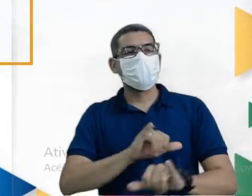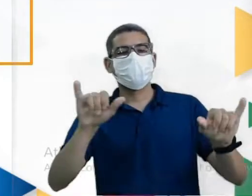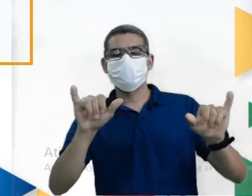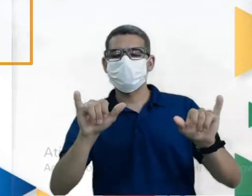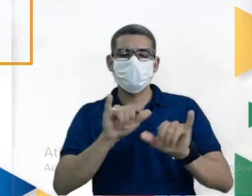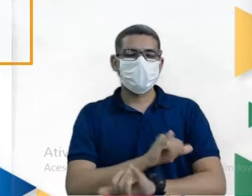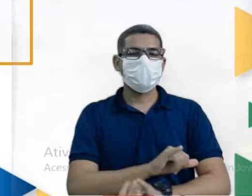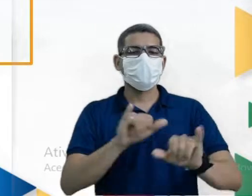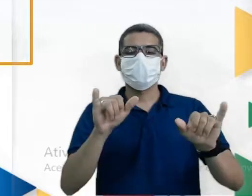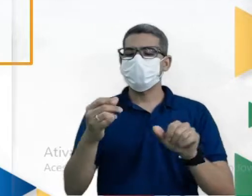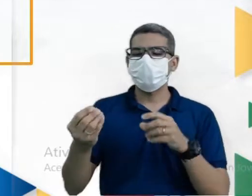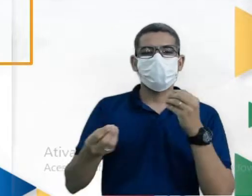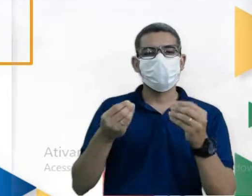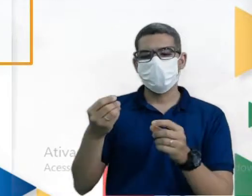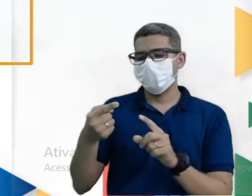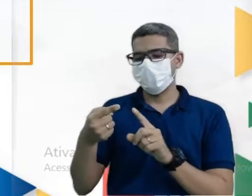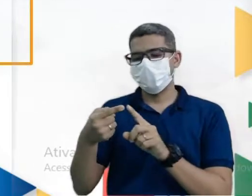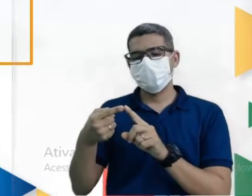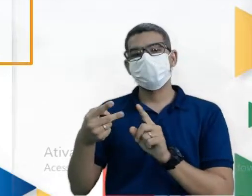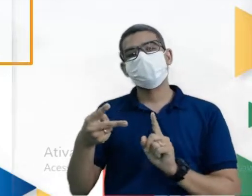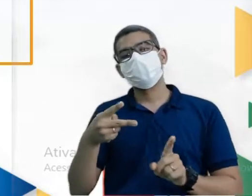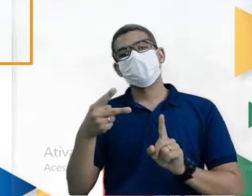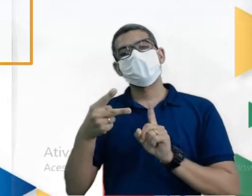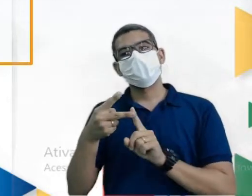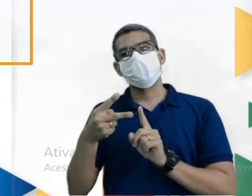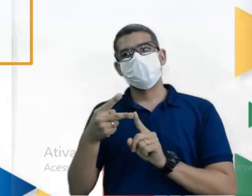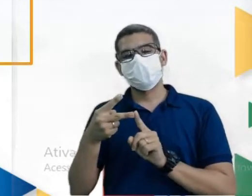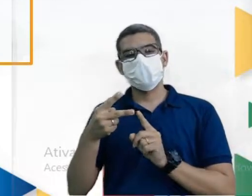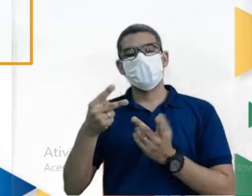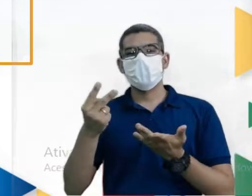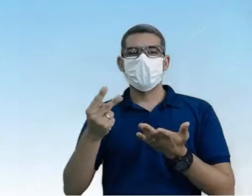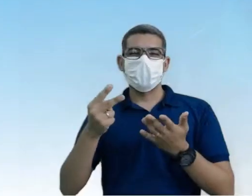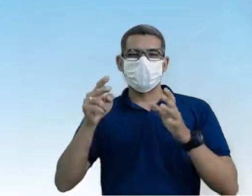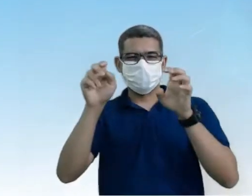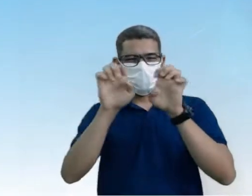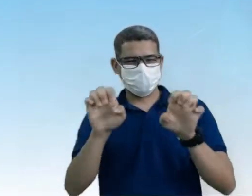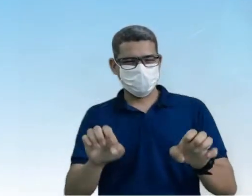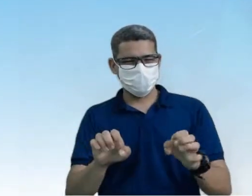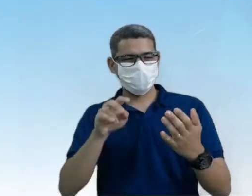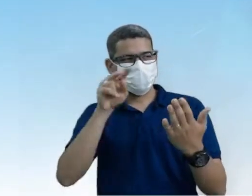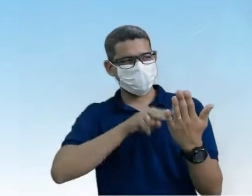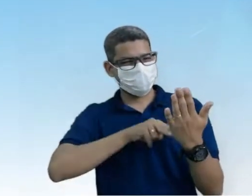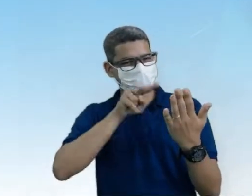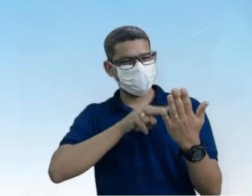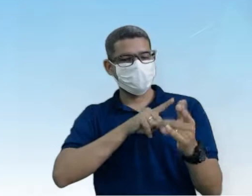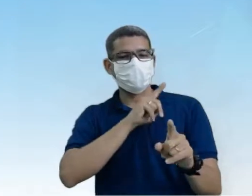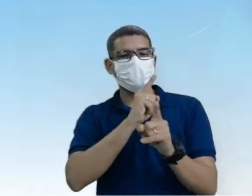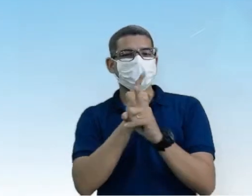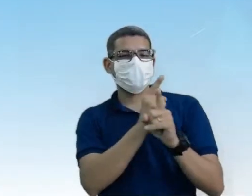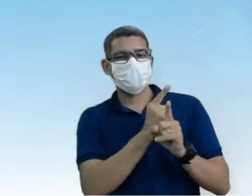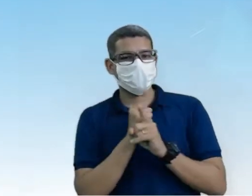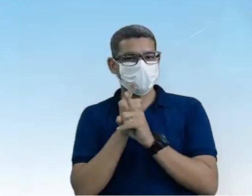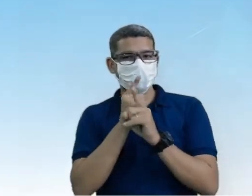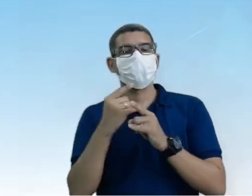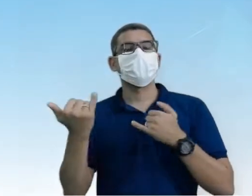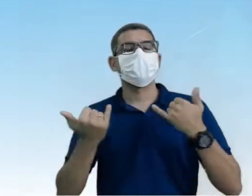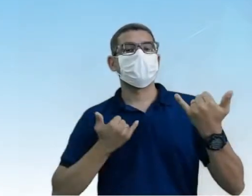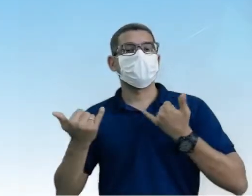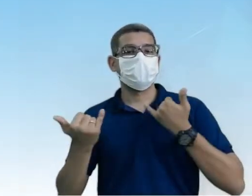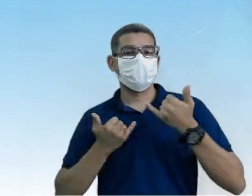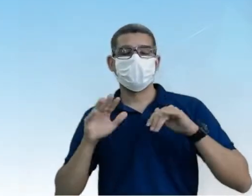publicitário. E a segunda missão é quando a gente estiver lendo essa estrutura, a gente vai localizar as